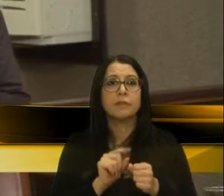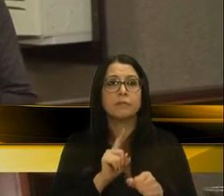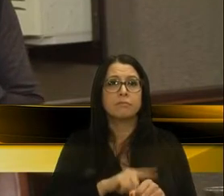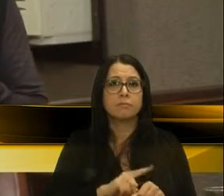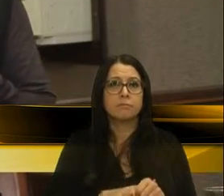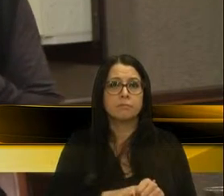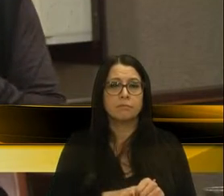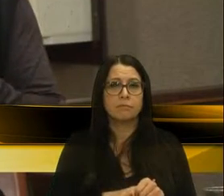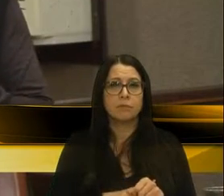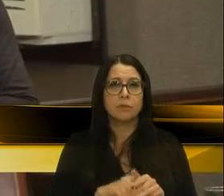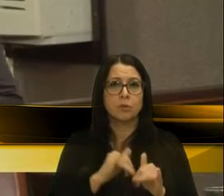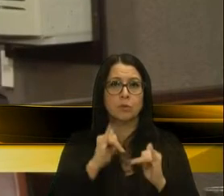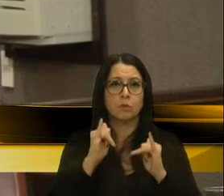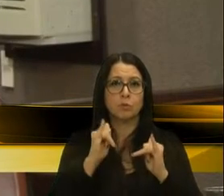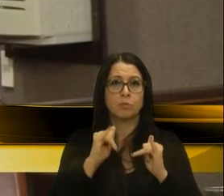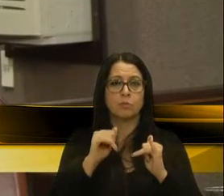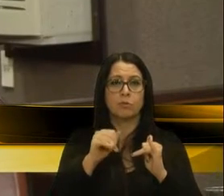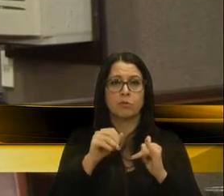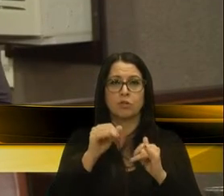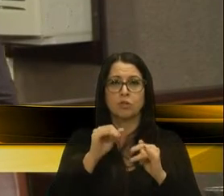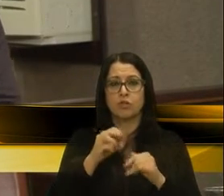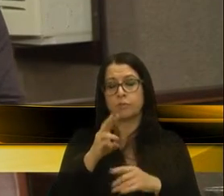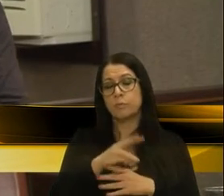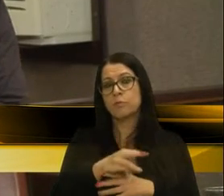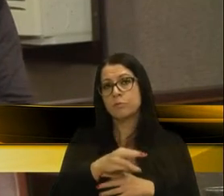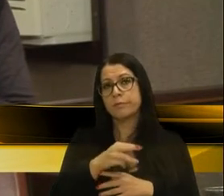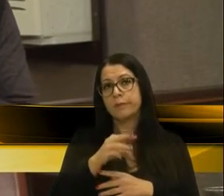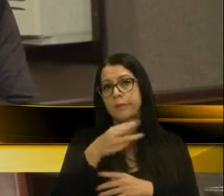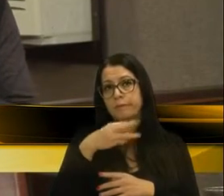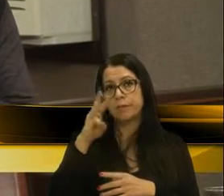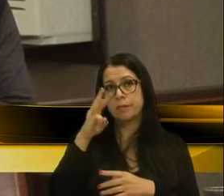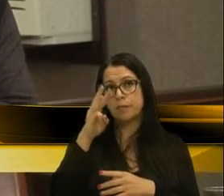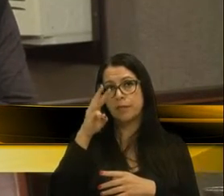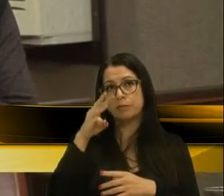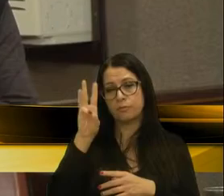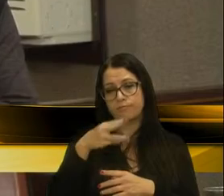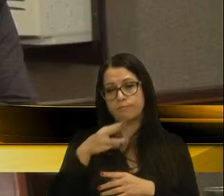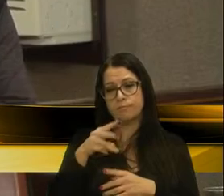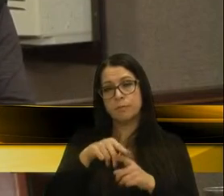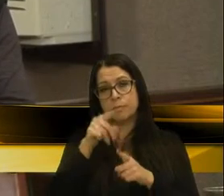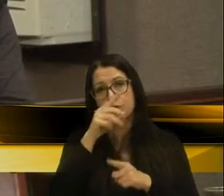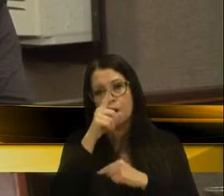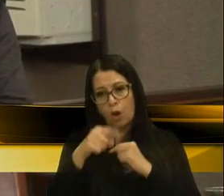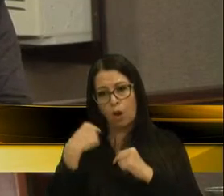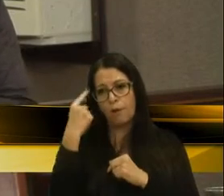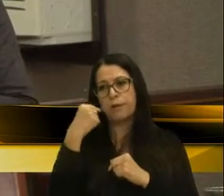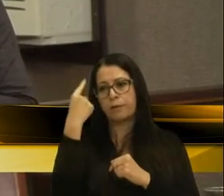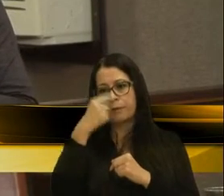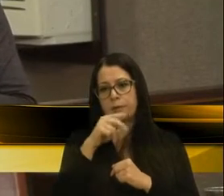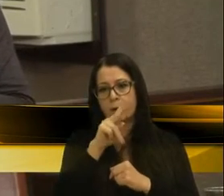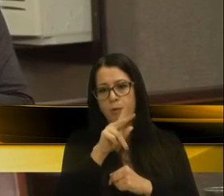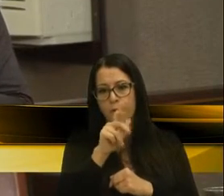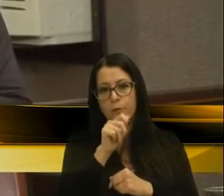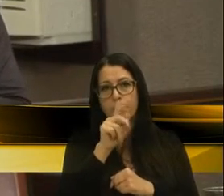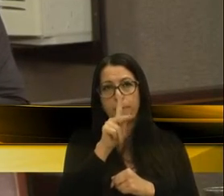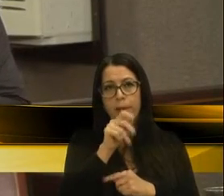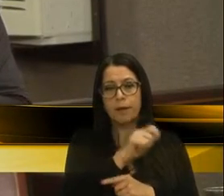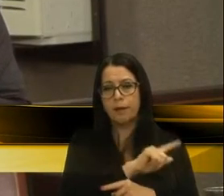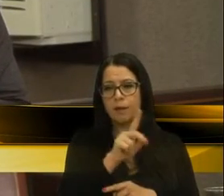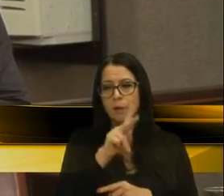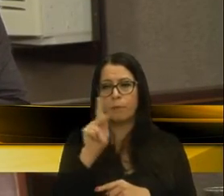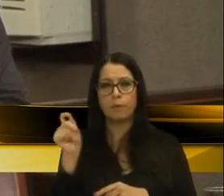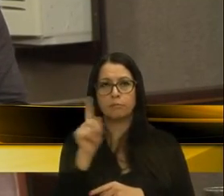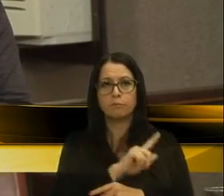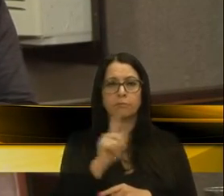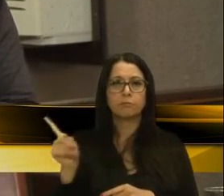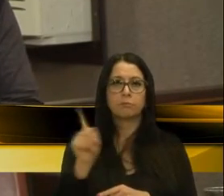momento? Botaram um ônibus da Visate, de hora em hora, ali da frente do postão até a UPA. Daí vai e volta,